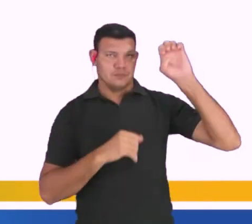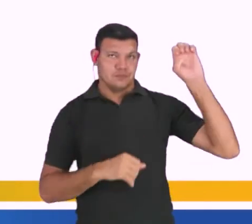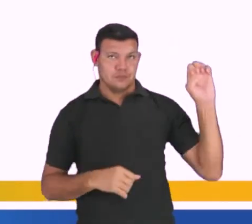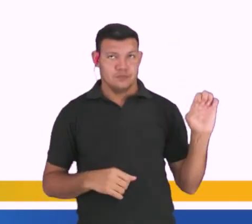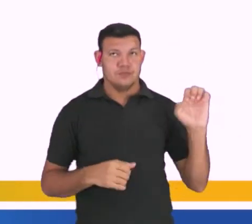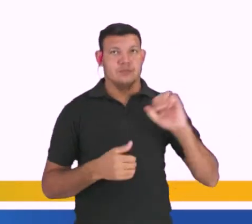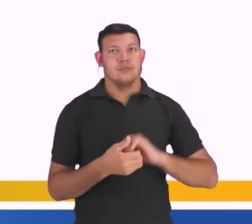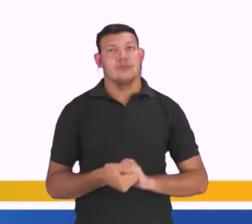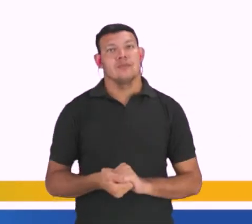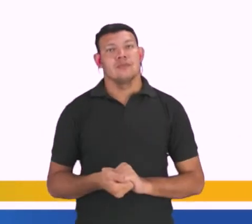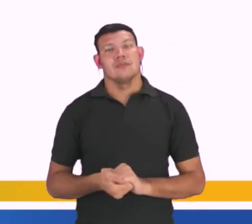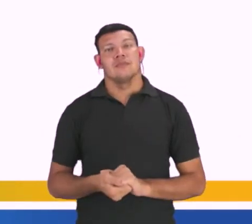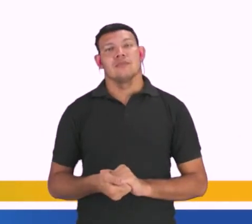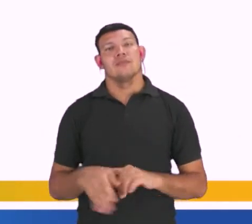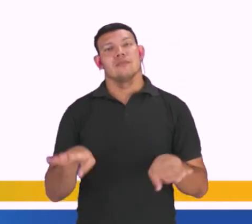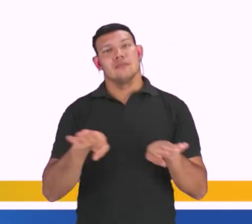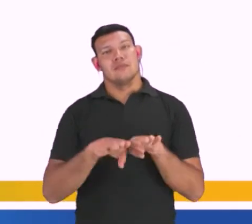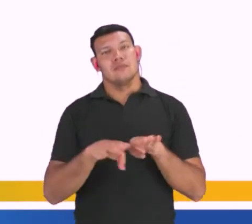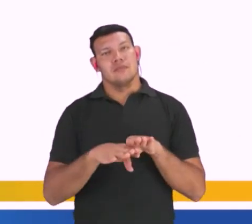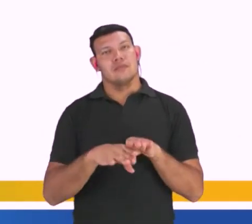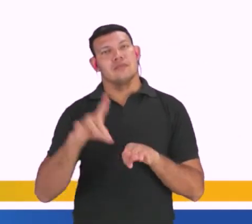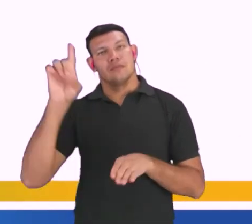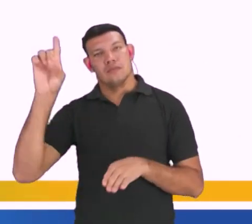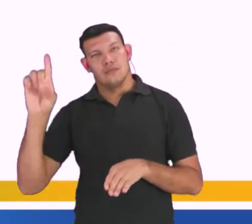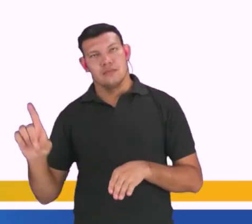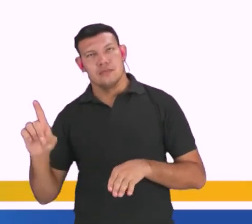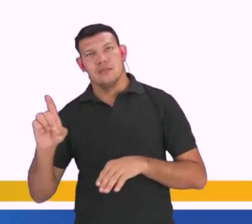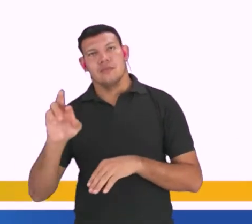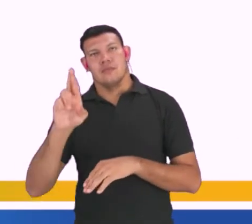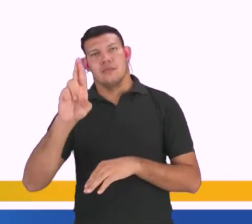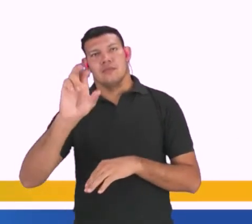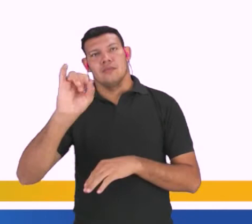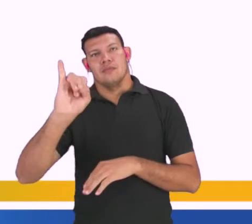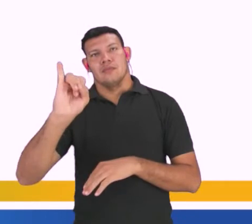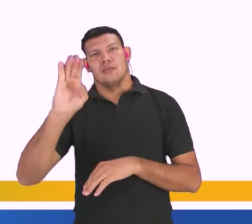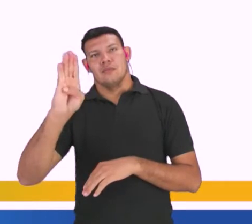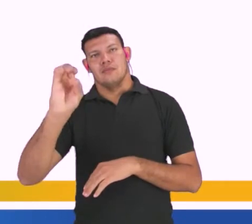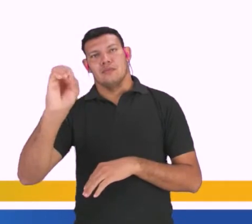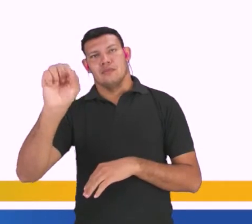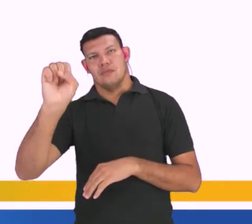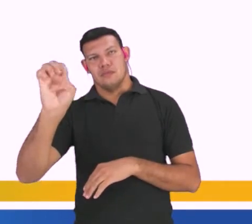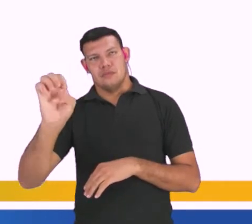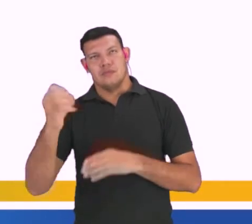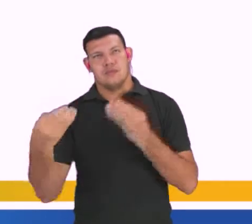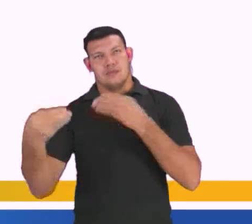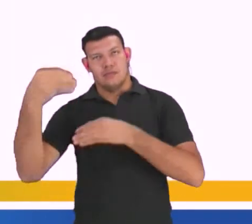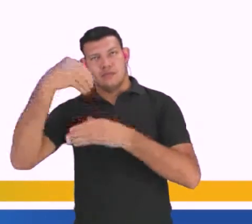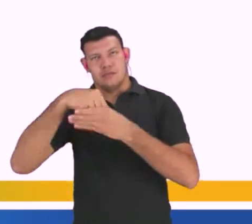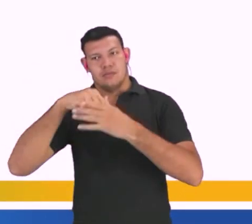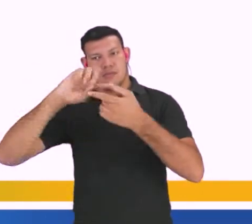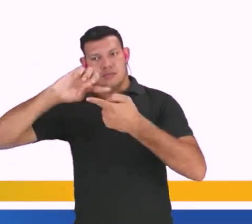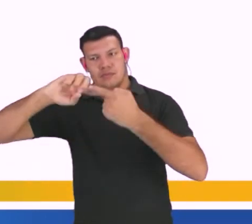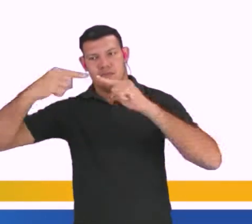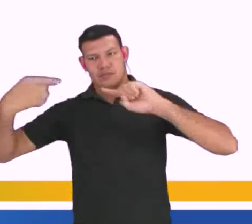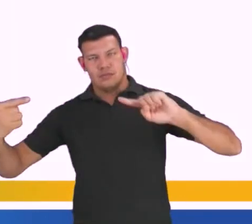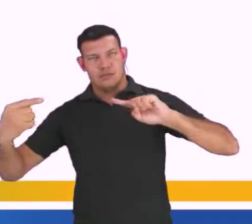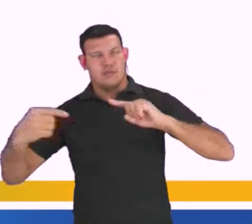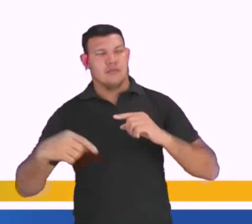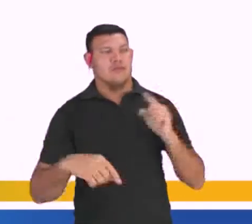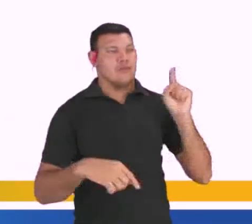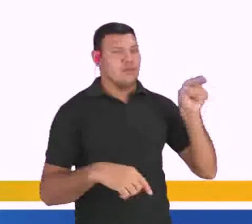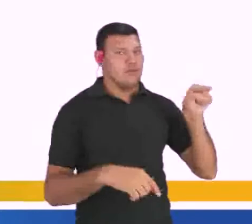esquerda, que tem a ribose também, que é ao lado, que é a presença do RNA.